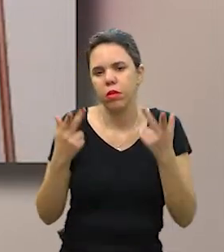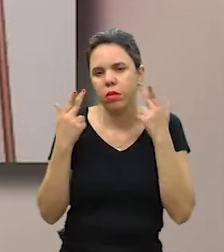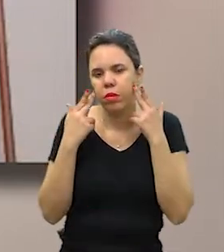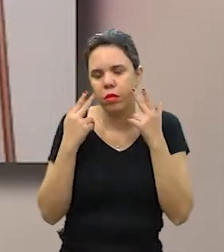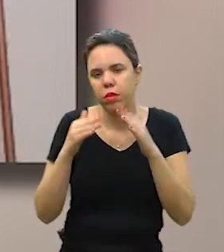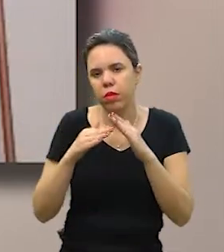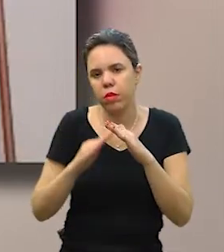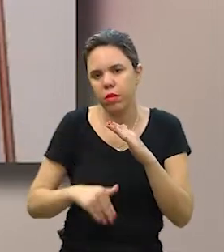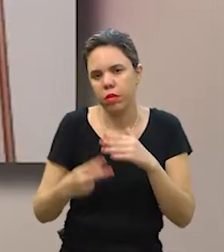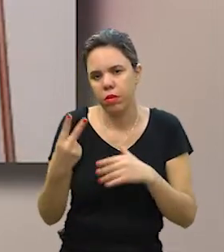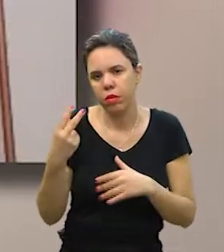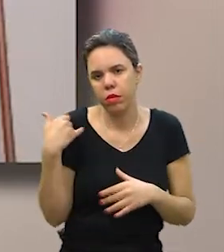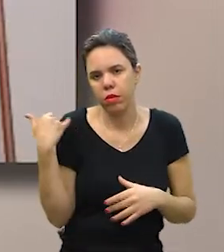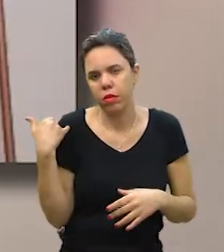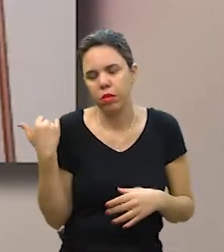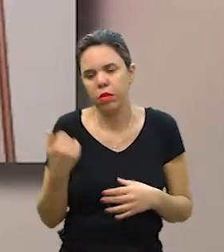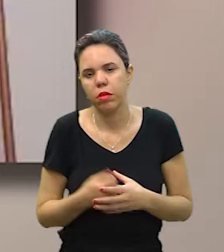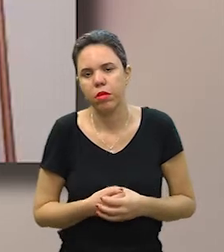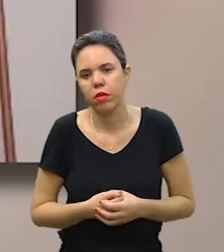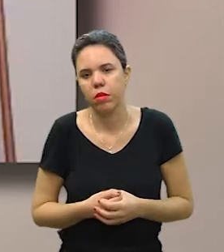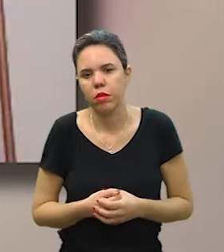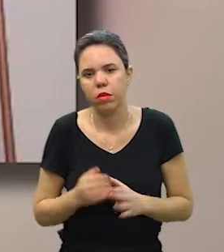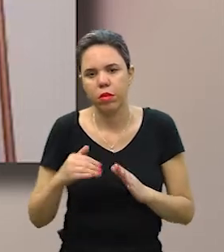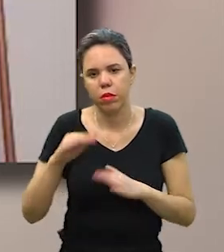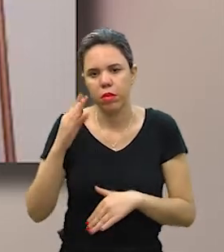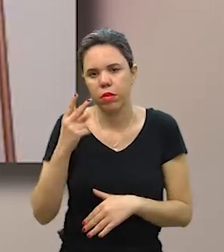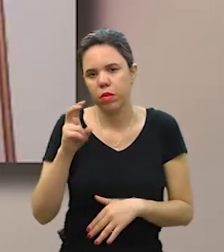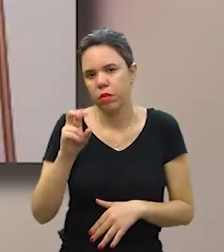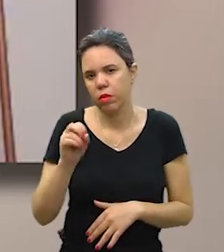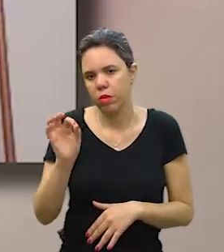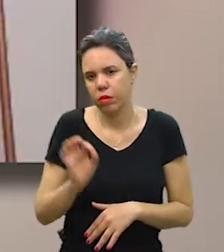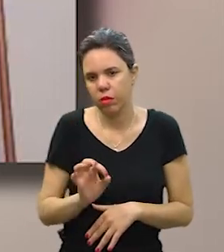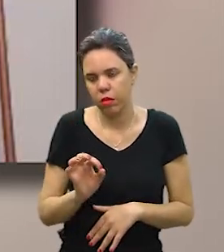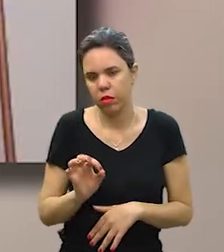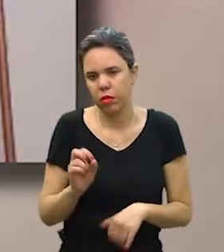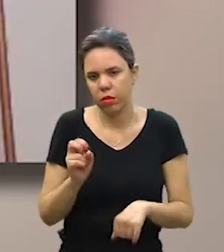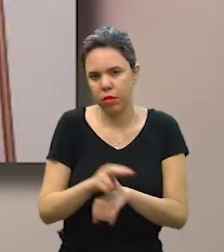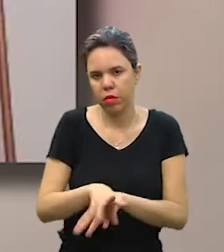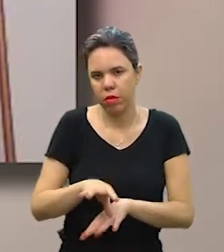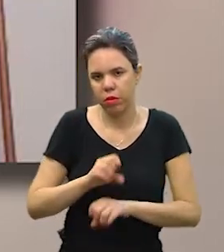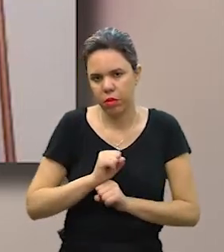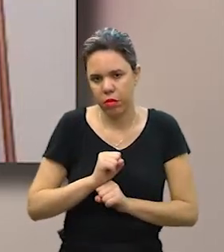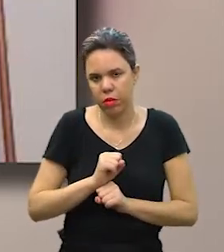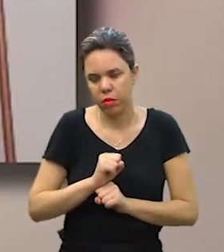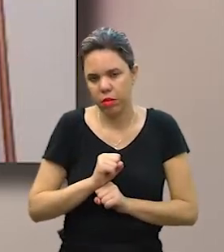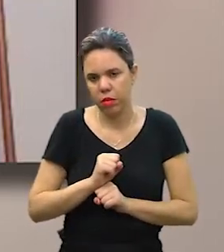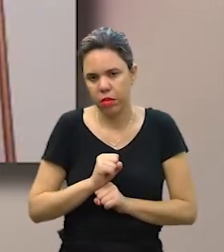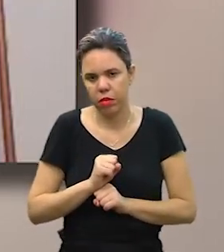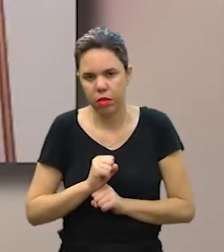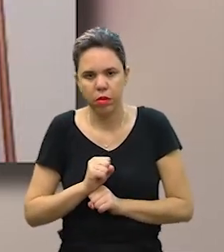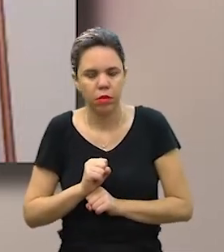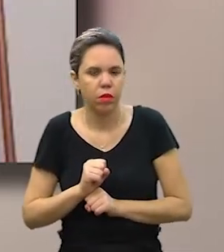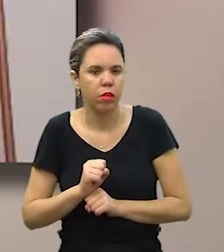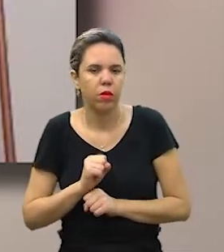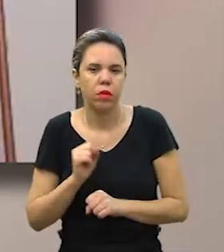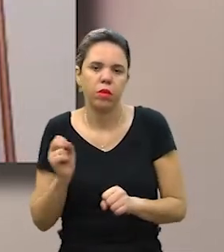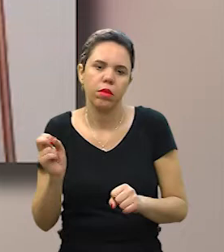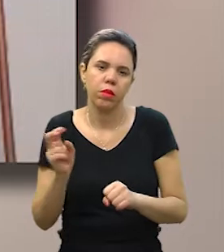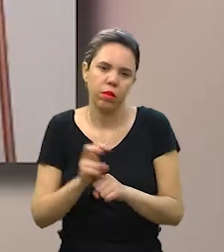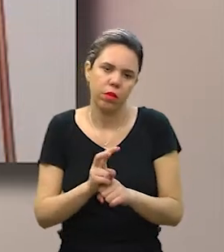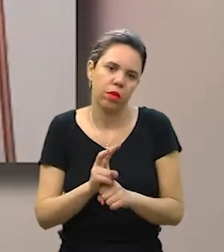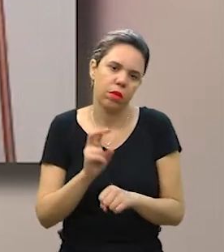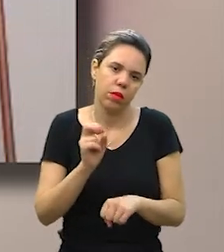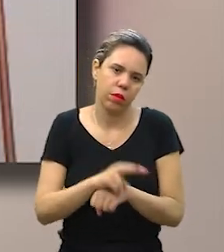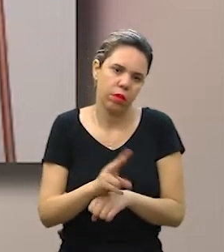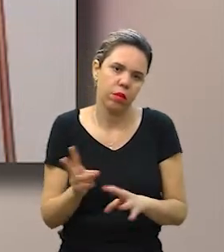Em menores de 2 anos, muito mais de 50% das infecções elas são praticamente virais.